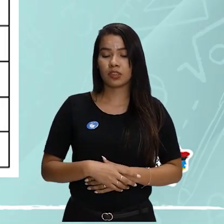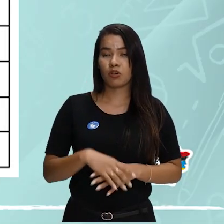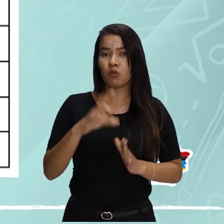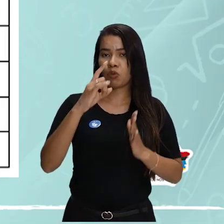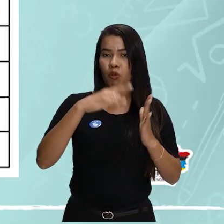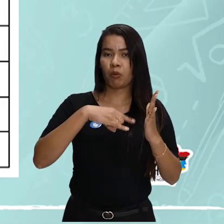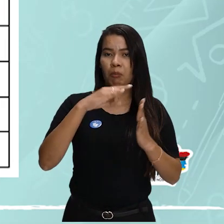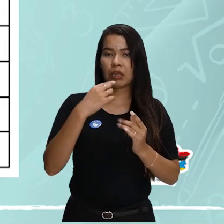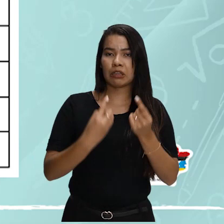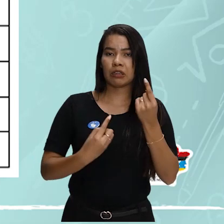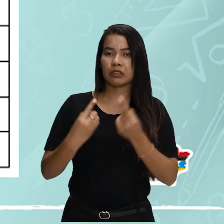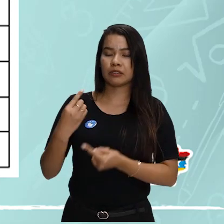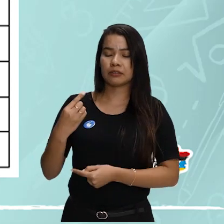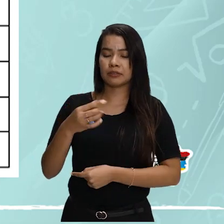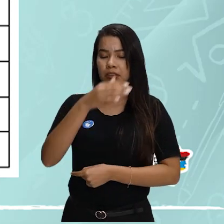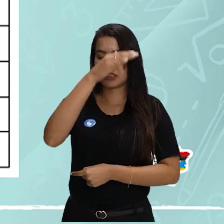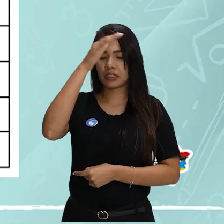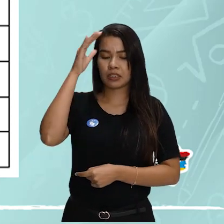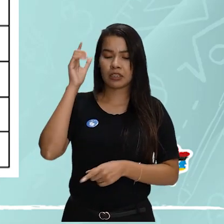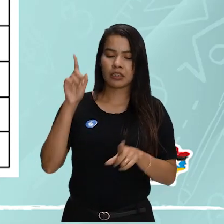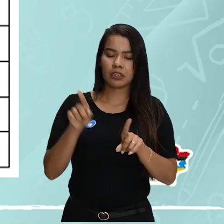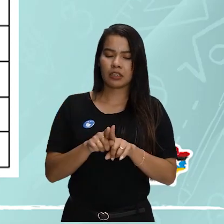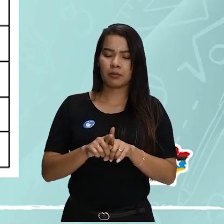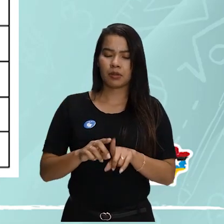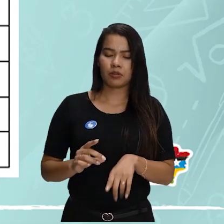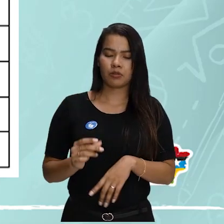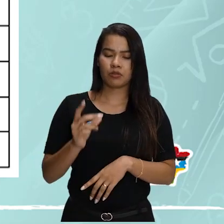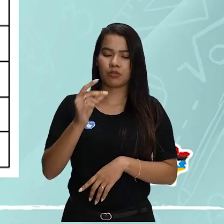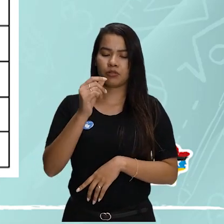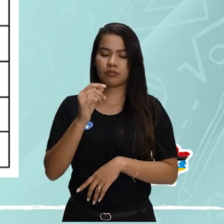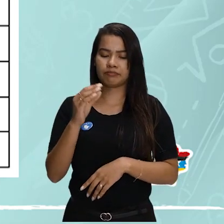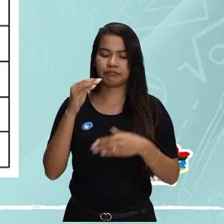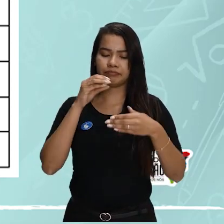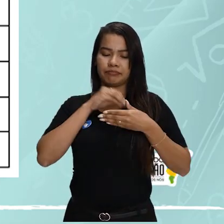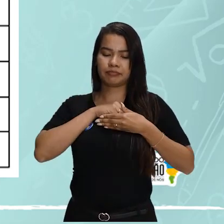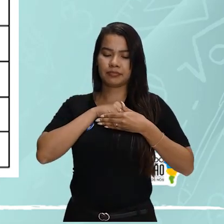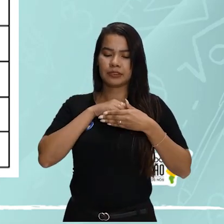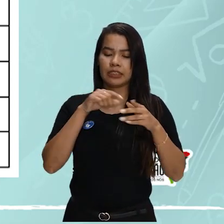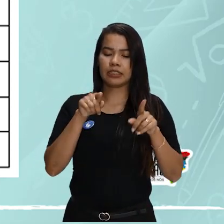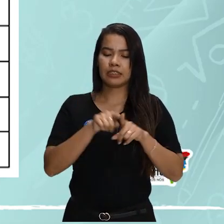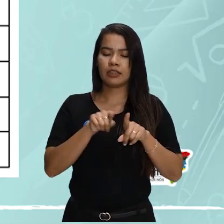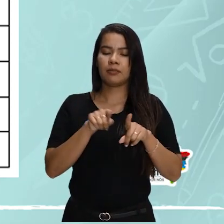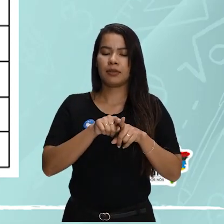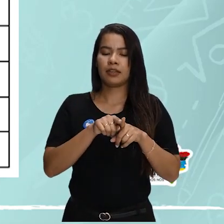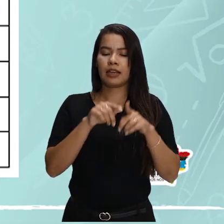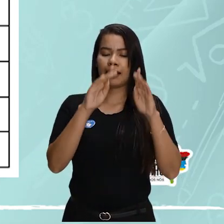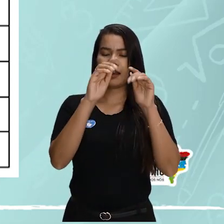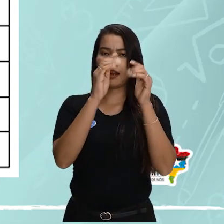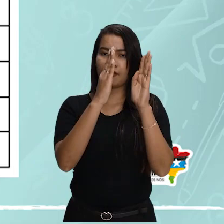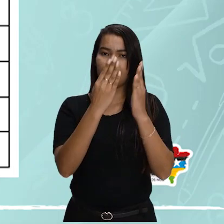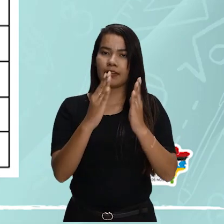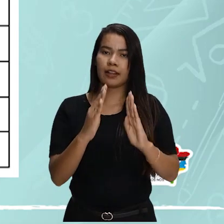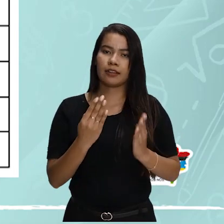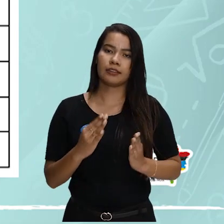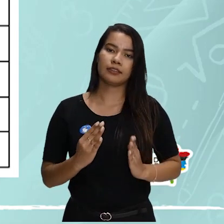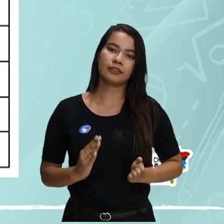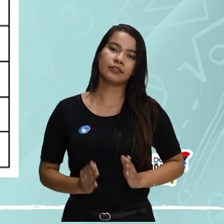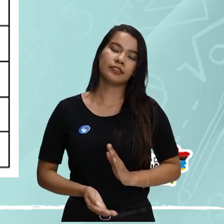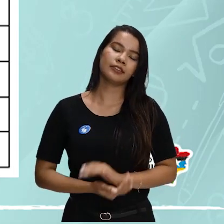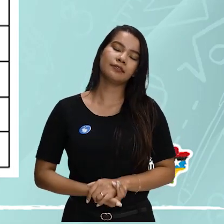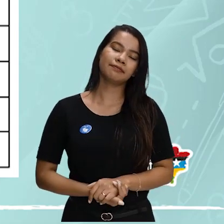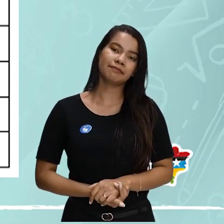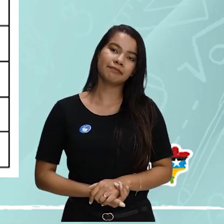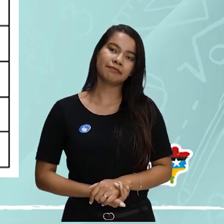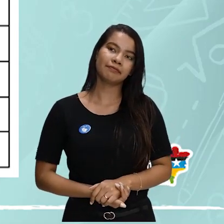dos clientes. Aqui o salário deles. E aqui a avaliação do produto, né? Essa avaliação 3, 2,